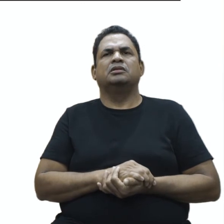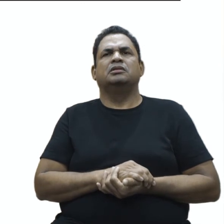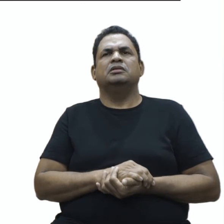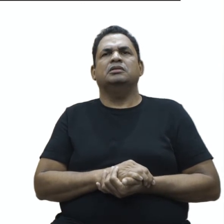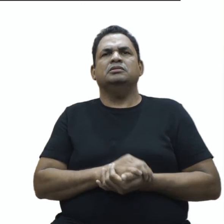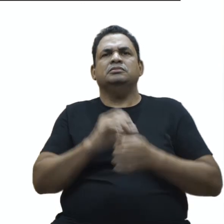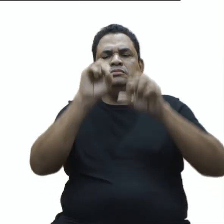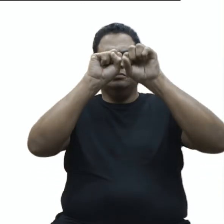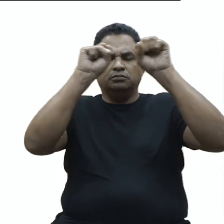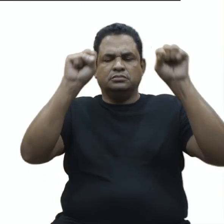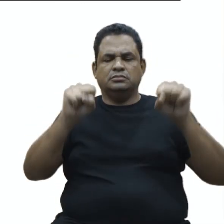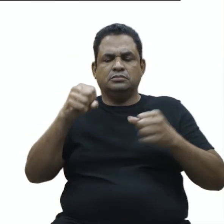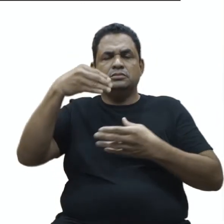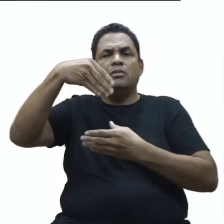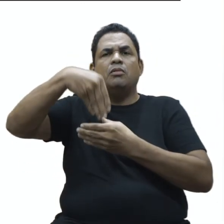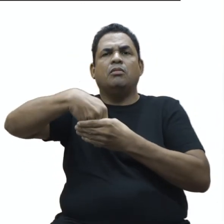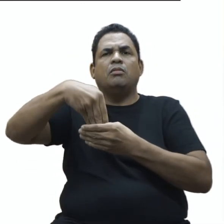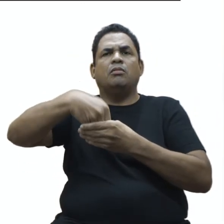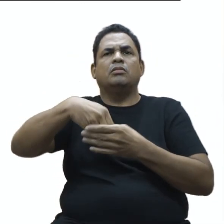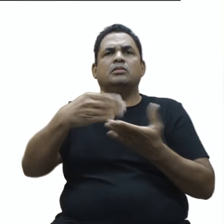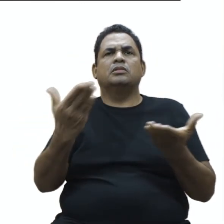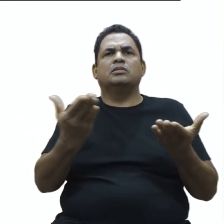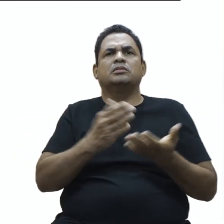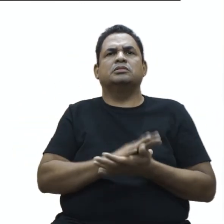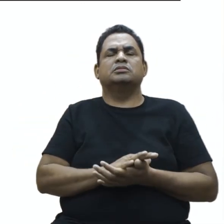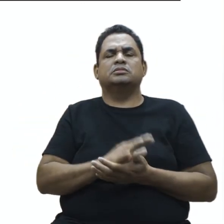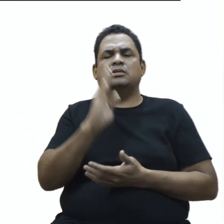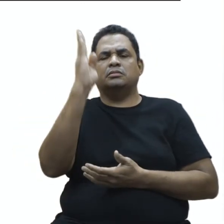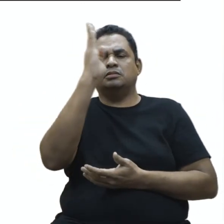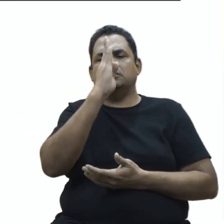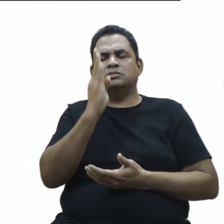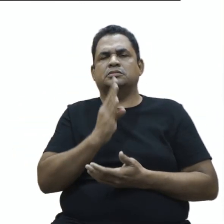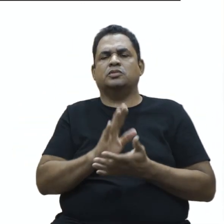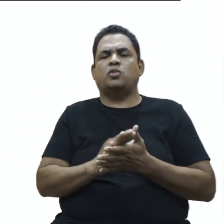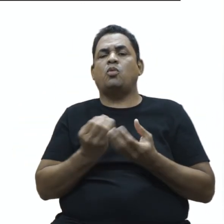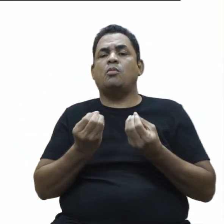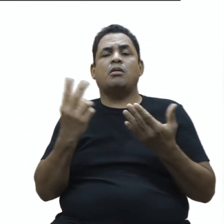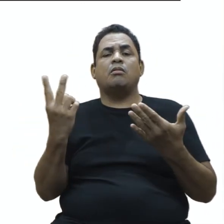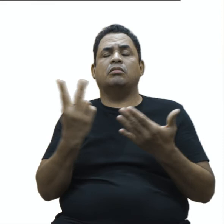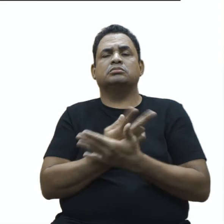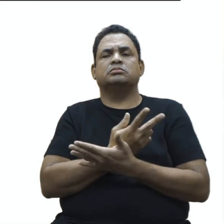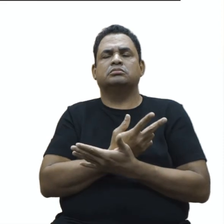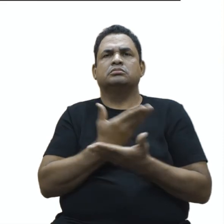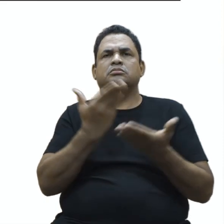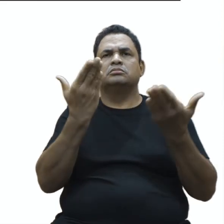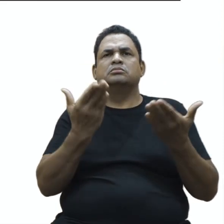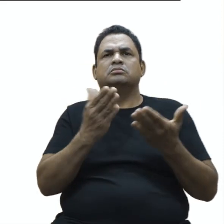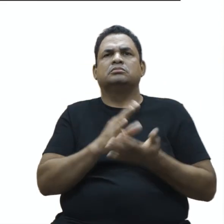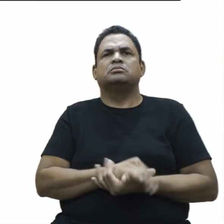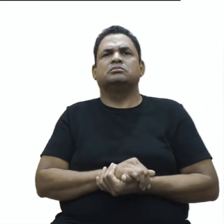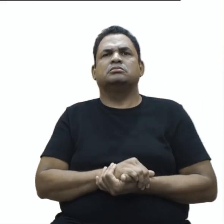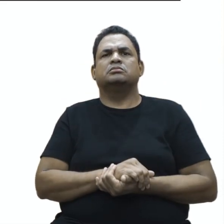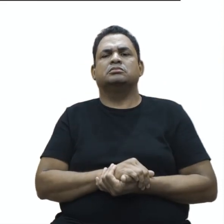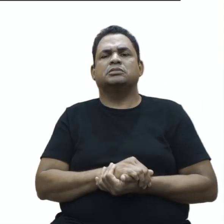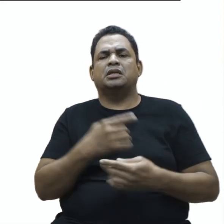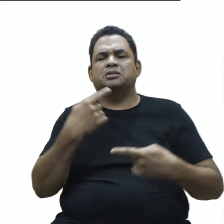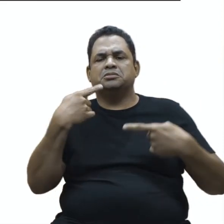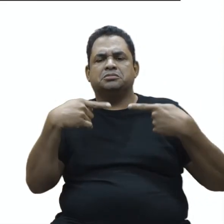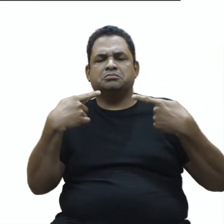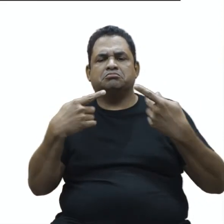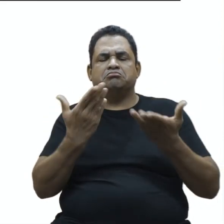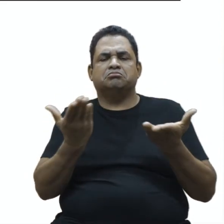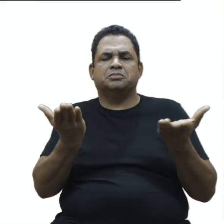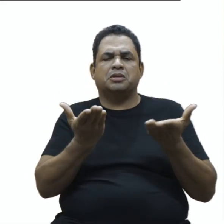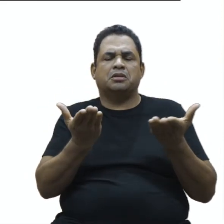sistema eleitoral. Como é que funciona o sistema eleitoral brasileiro, né? Que tem sido discutido nos últimos tempos